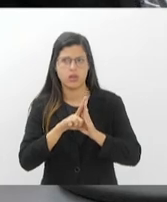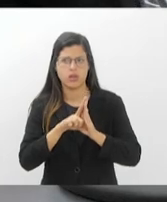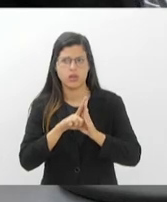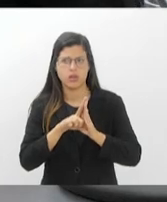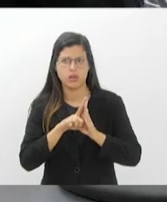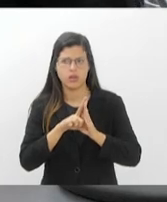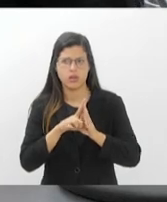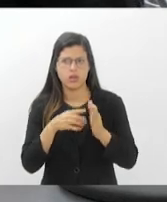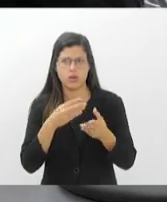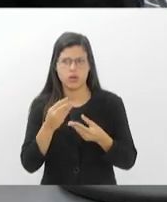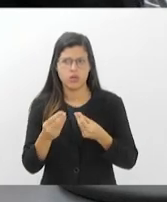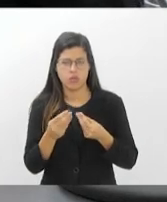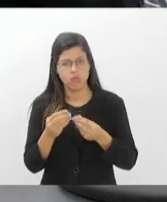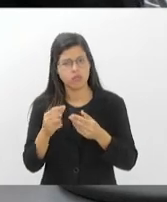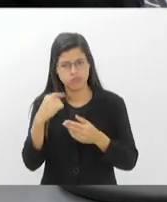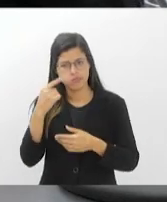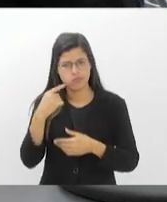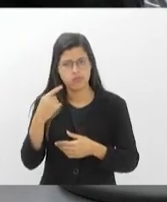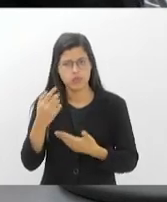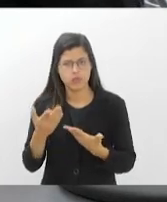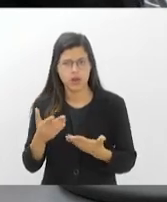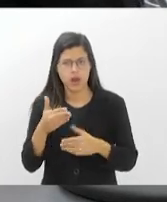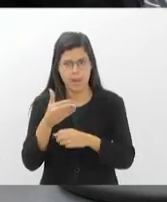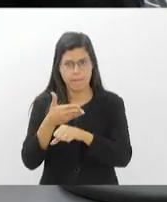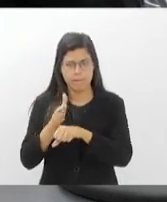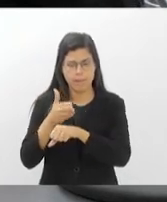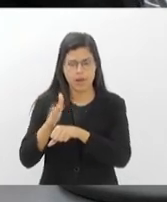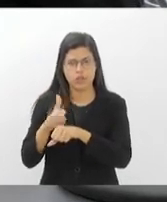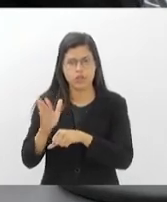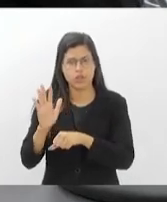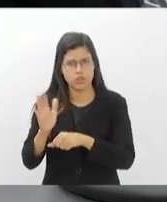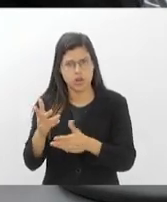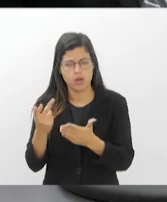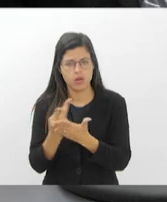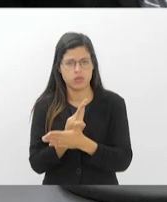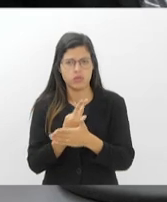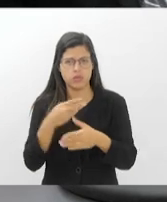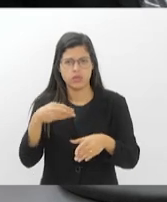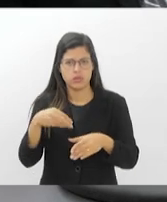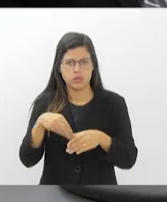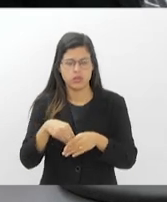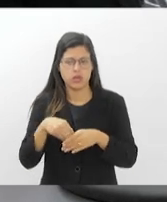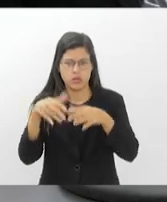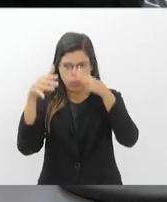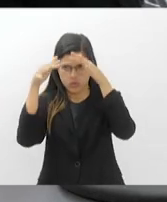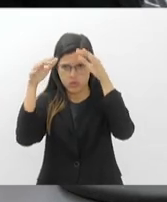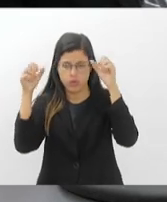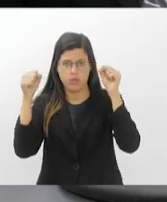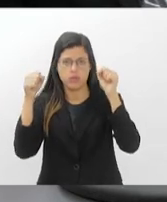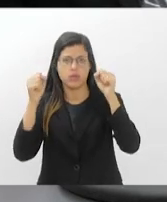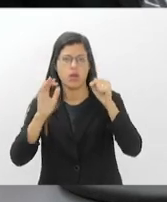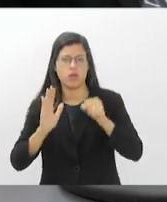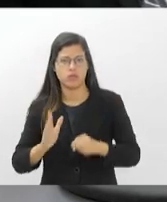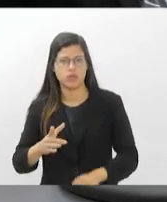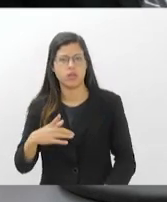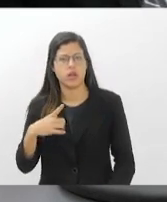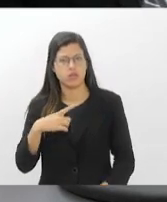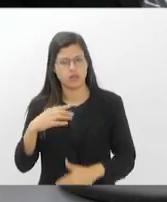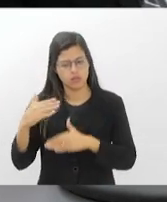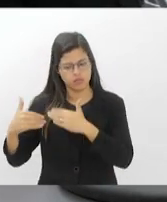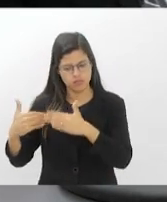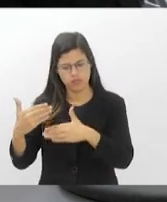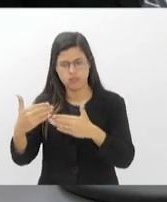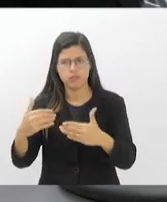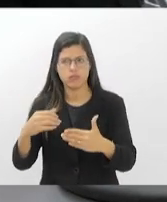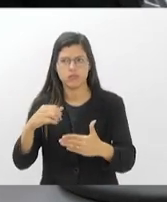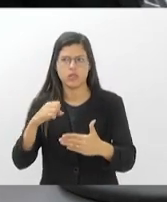como advogado da ativa, que é uma prática recorrente já nos tribunais. Os tribunais já adotam esse procedimento na ausência